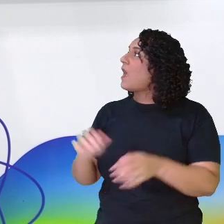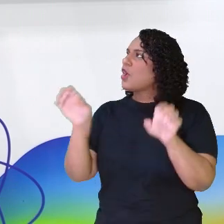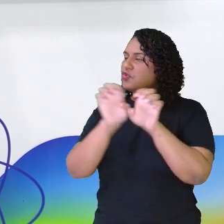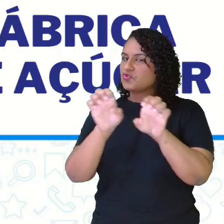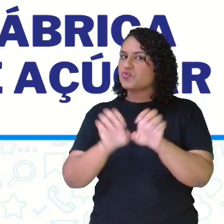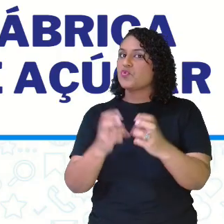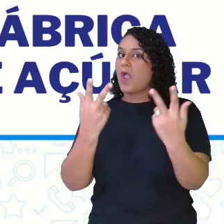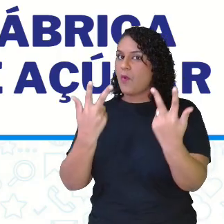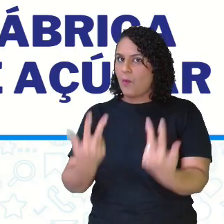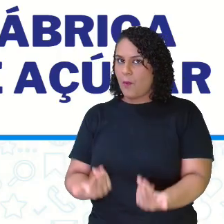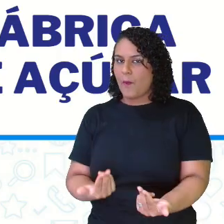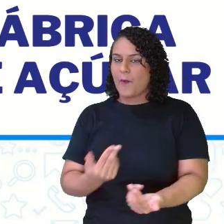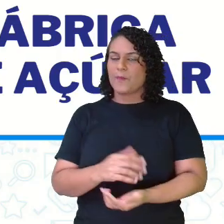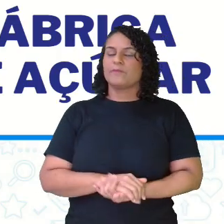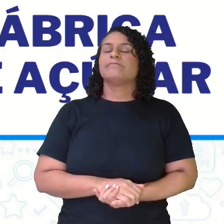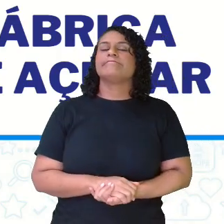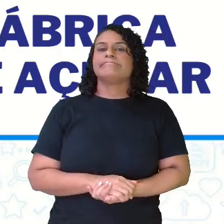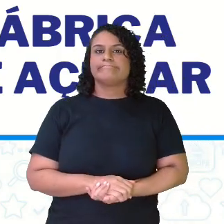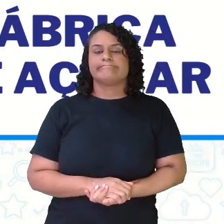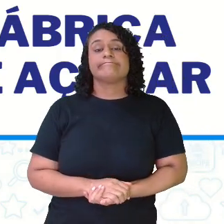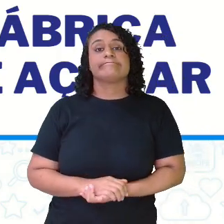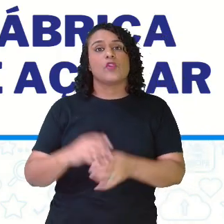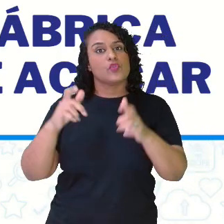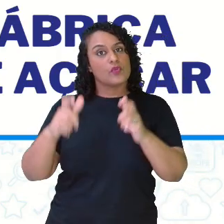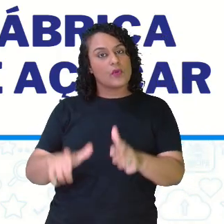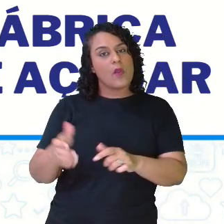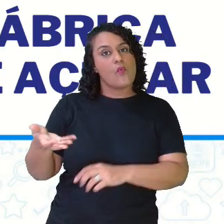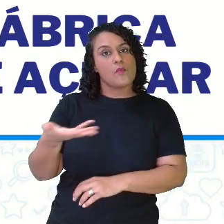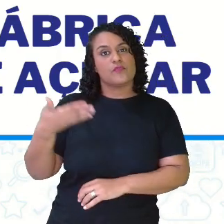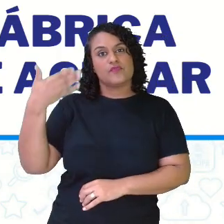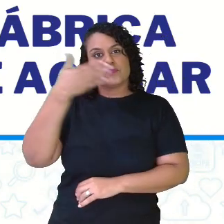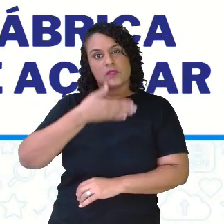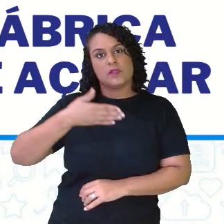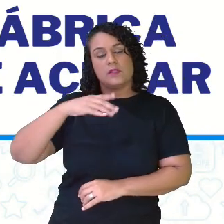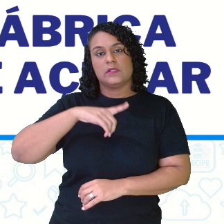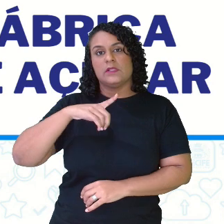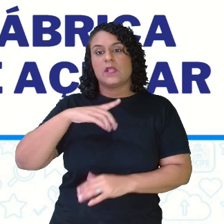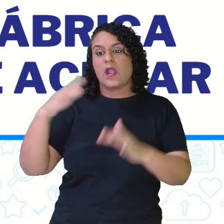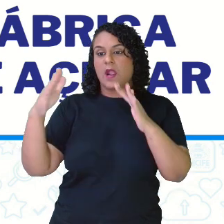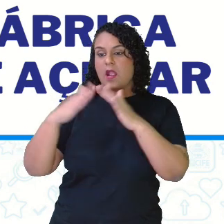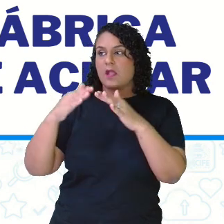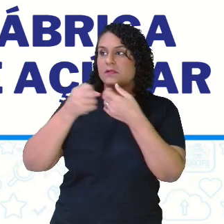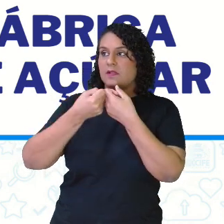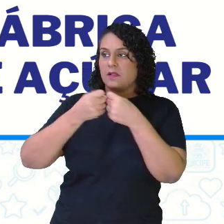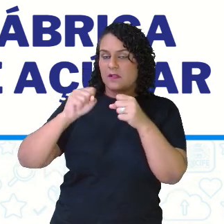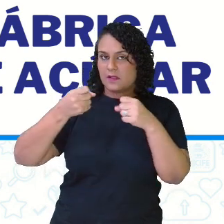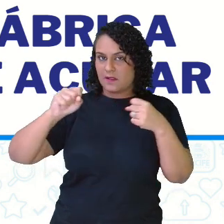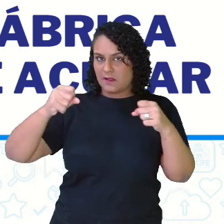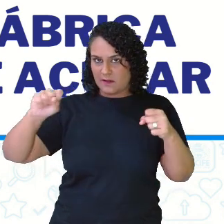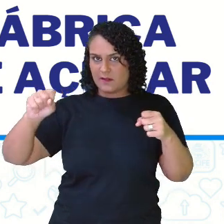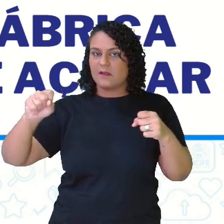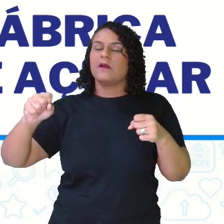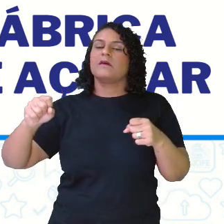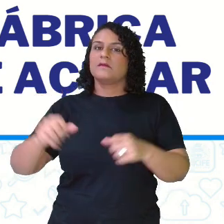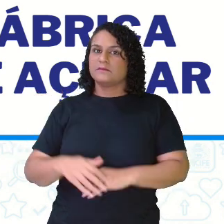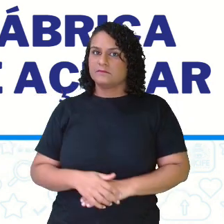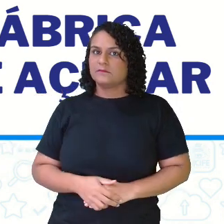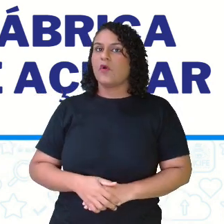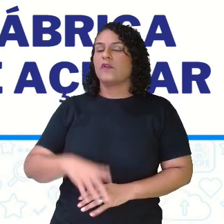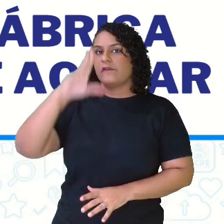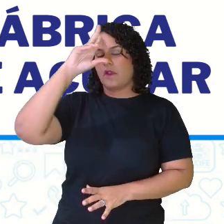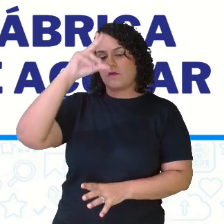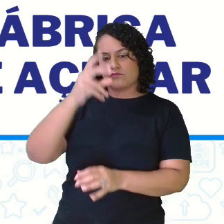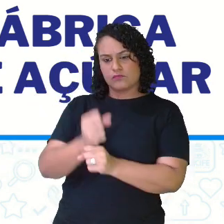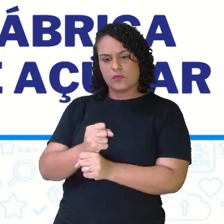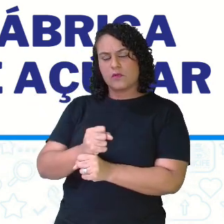aí, ó. Dentro do engenho, nós tínhamos a Casa Grande, que era onde ficava lá o senhor do